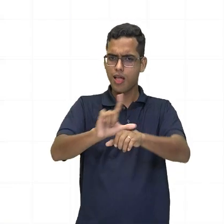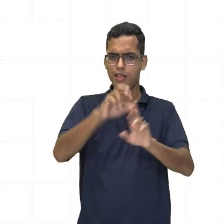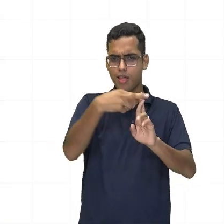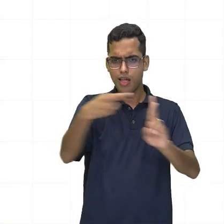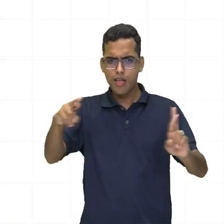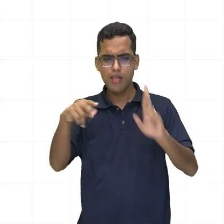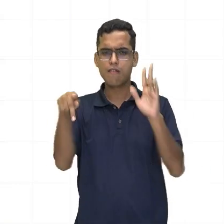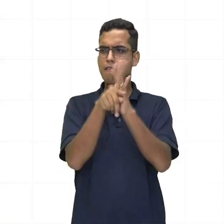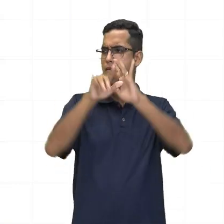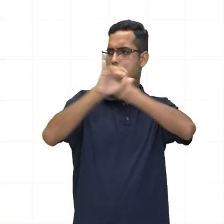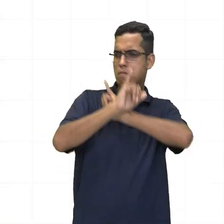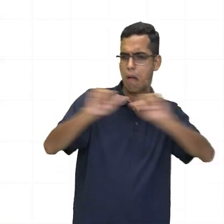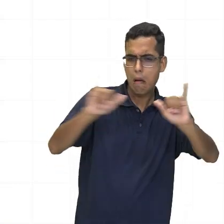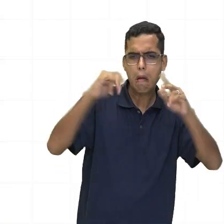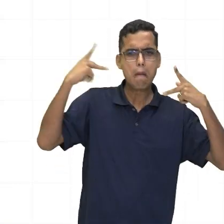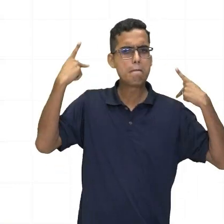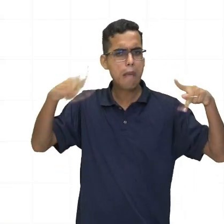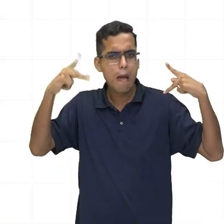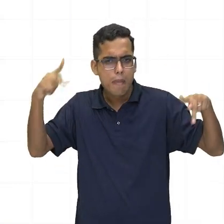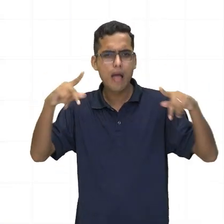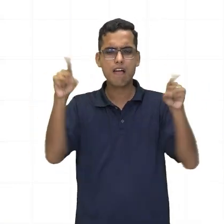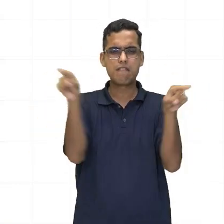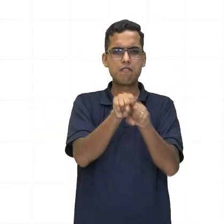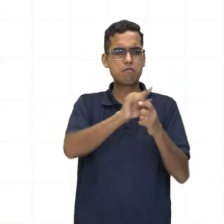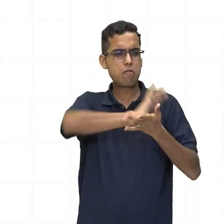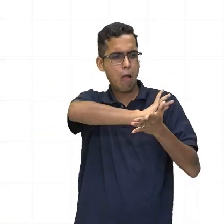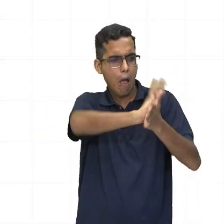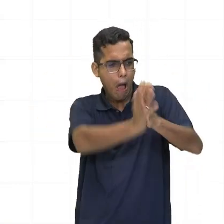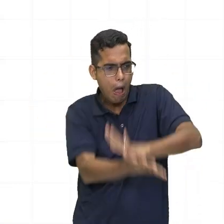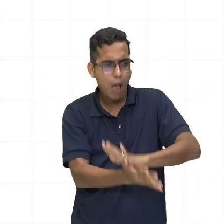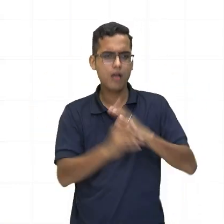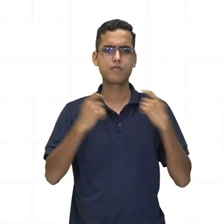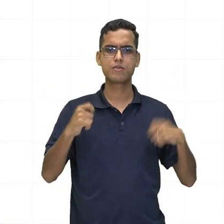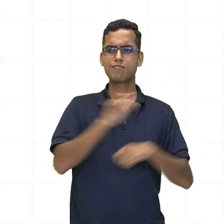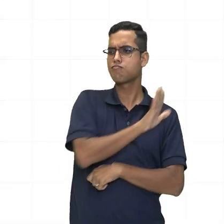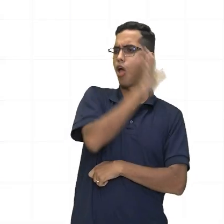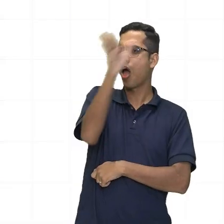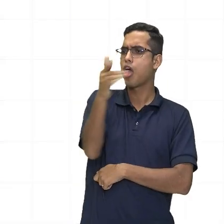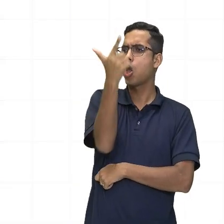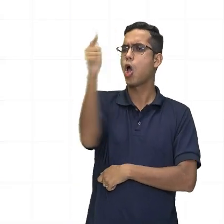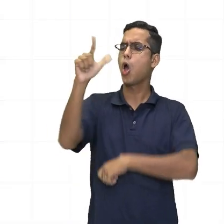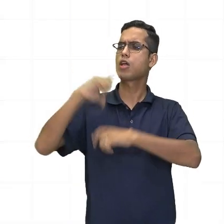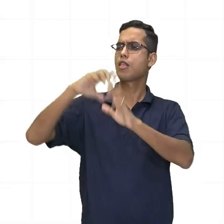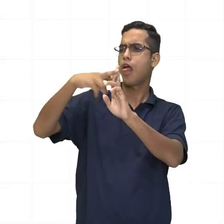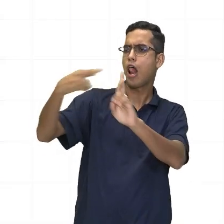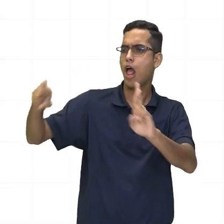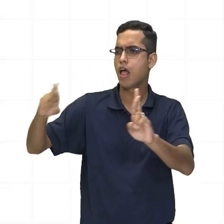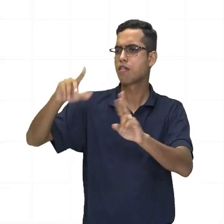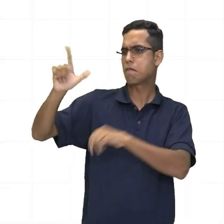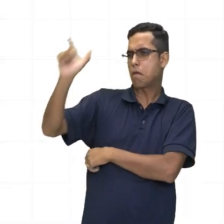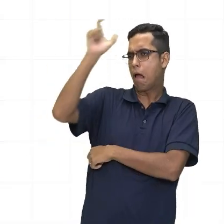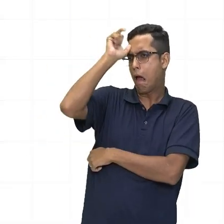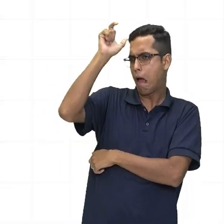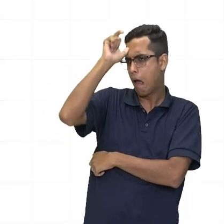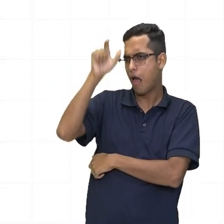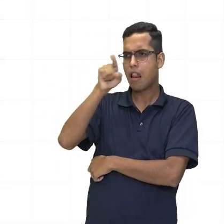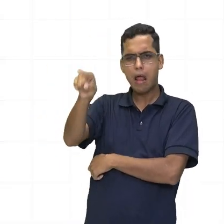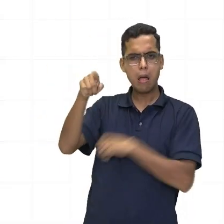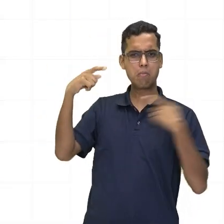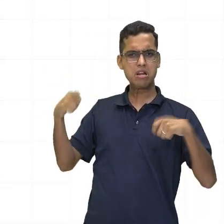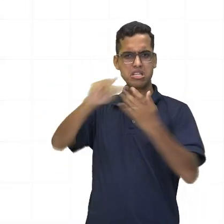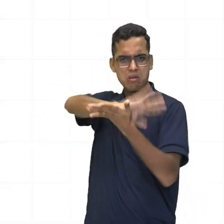a desunião, fica incentivando que tem que ir lá no templo de outra religião porque ela é do diabo, porque ela precisa ser